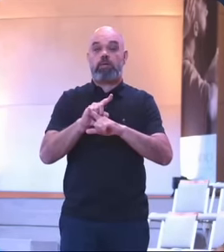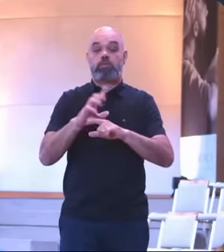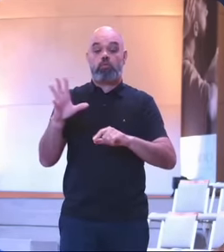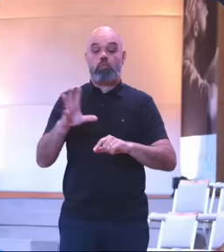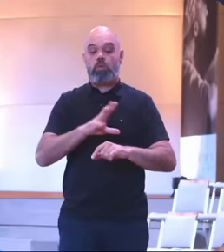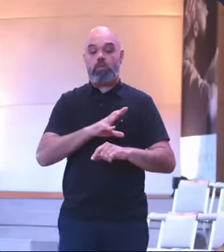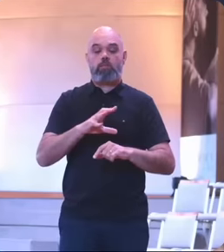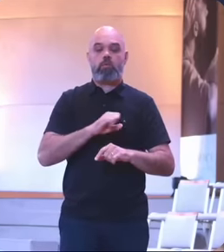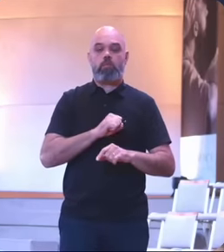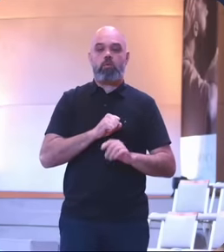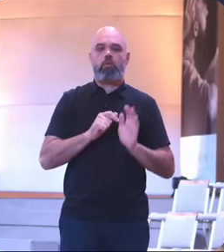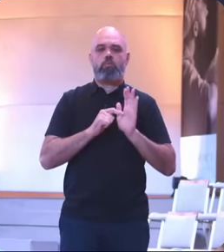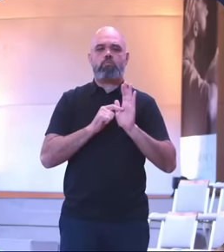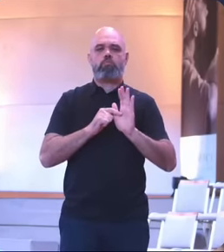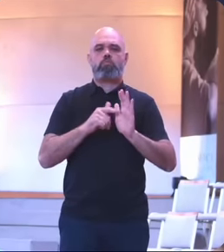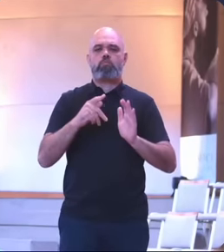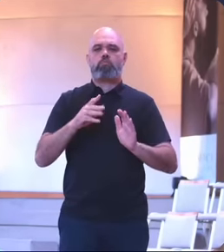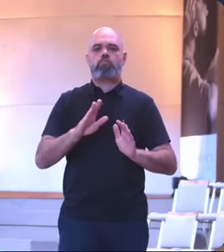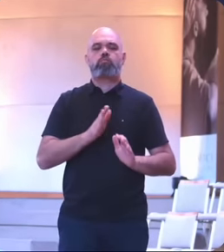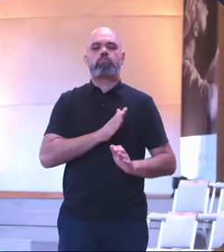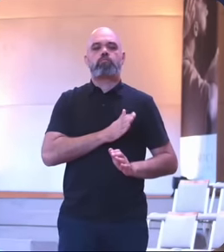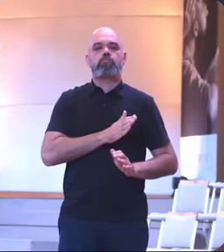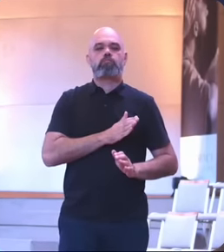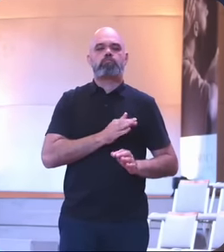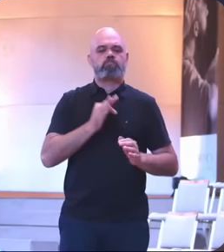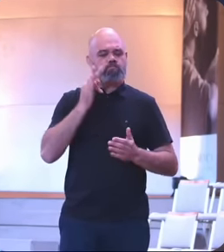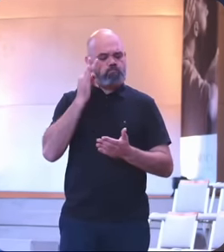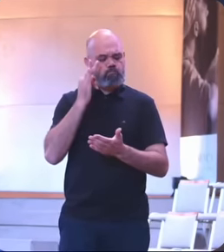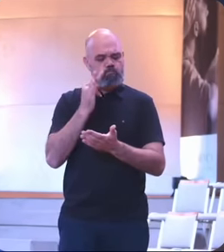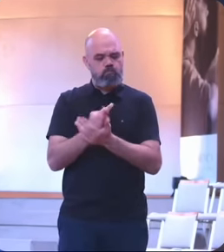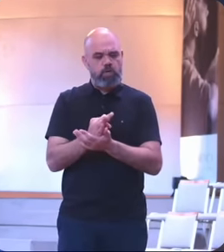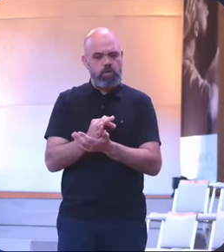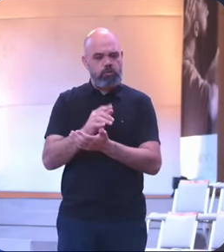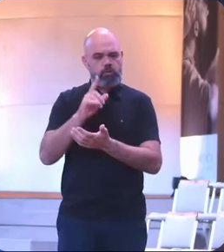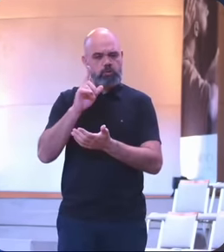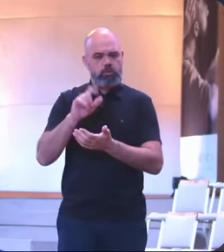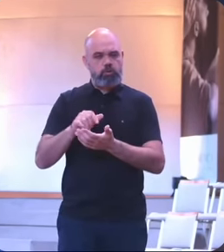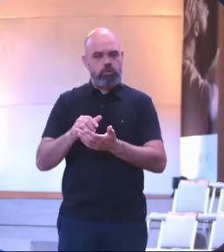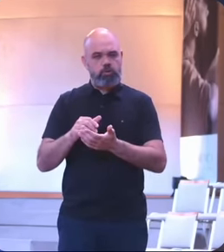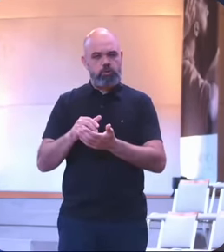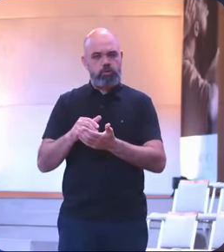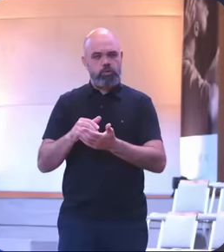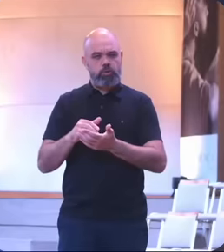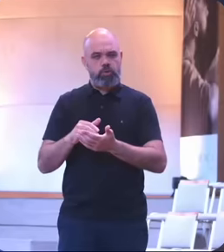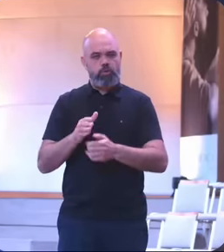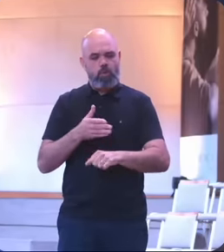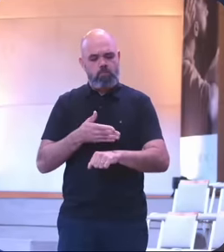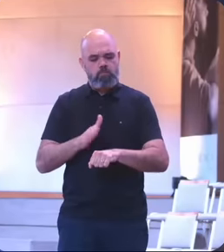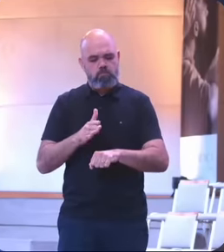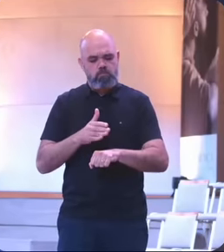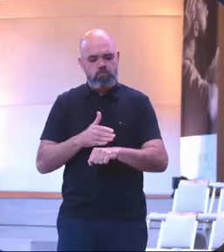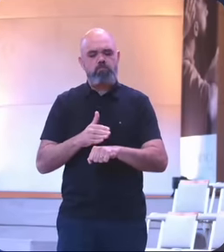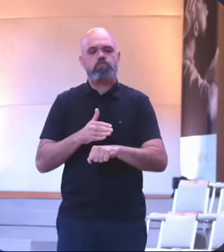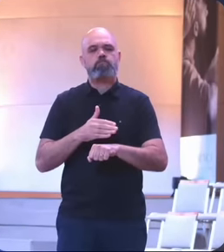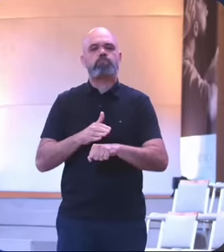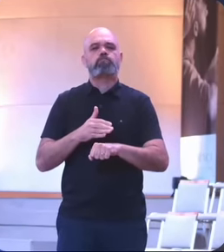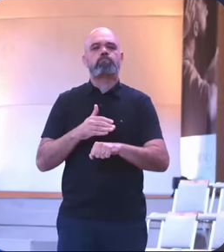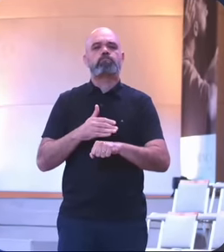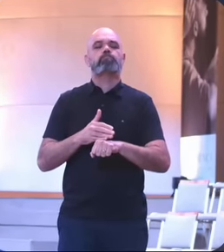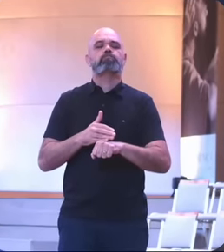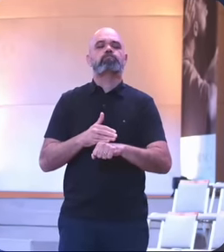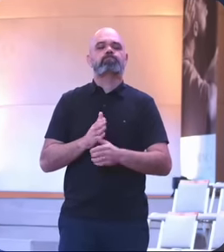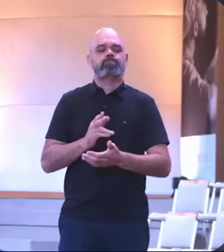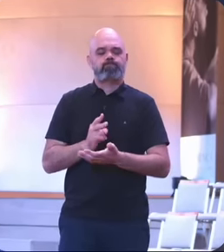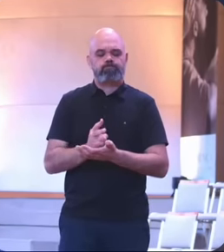Ele colocou no teu coração e a fé sejam praticados em favor das pessoas que Ele mesmo